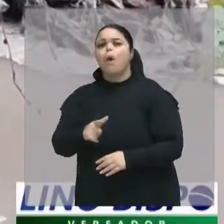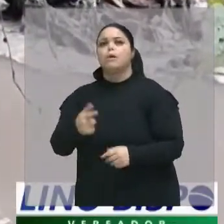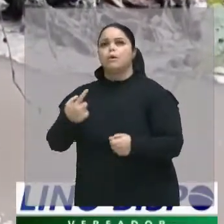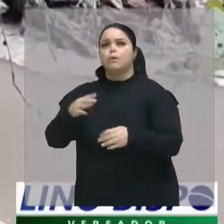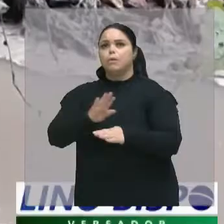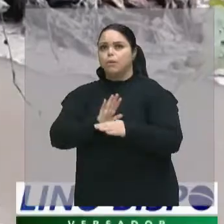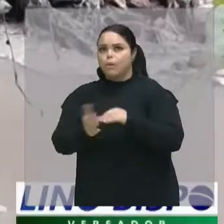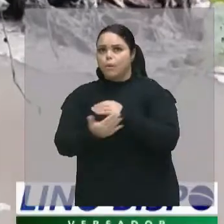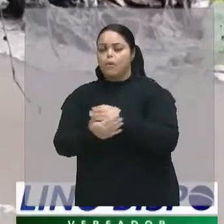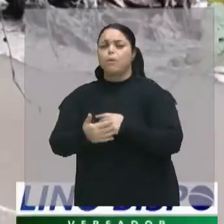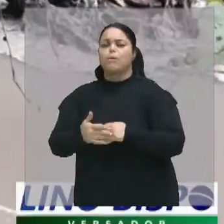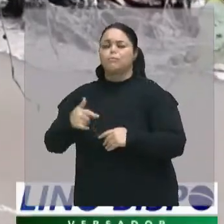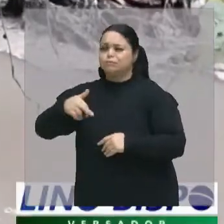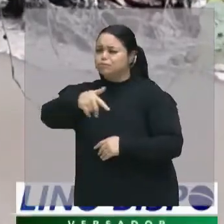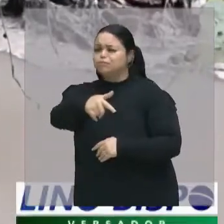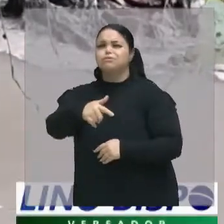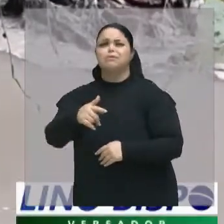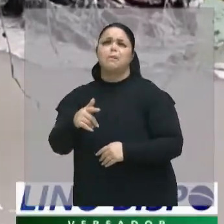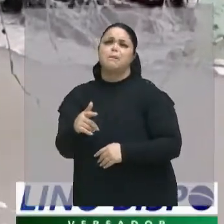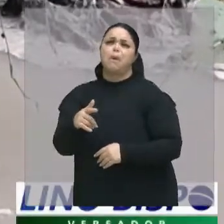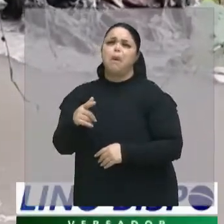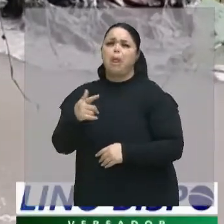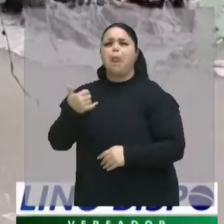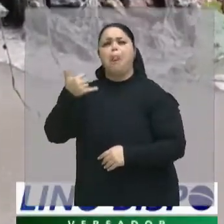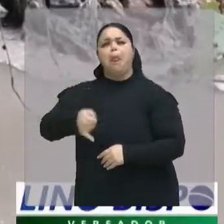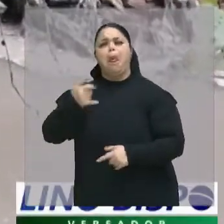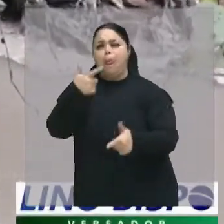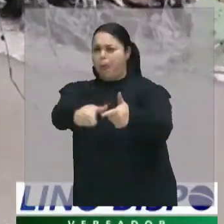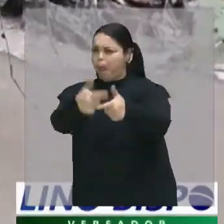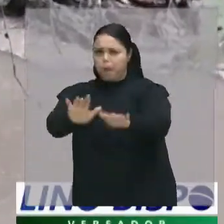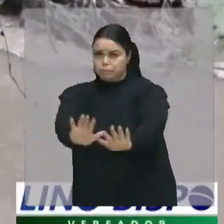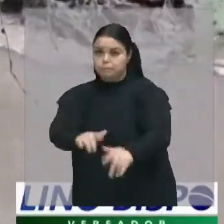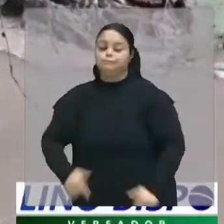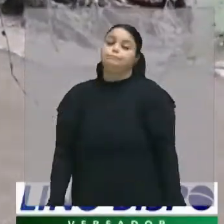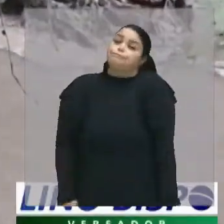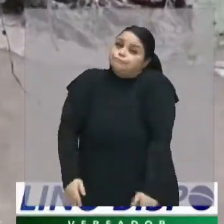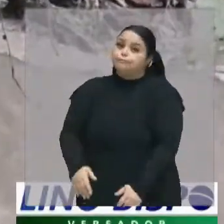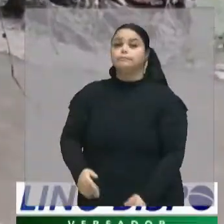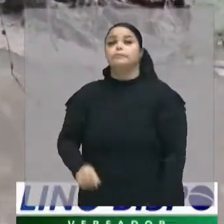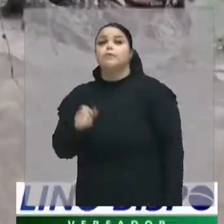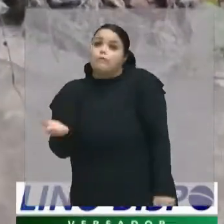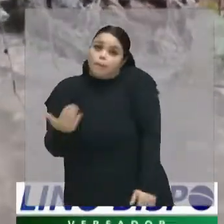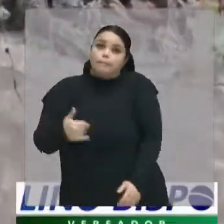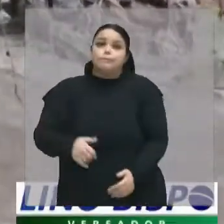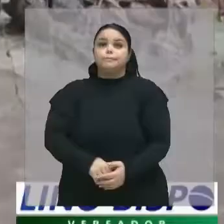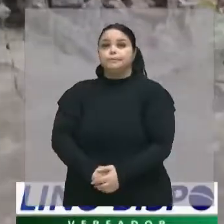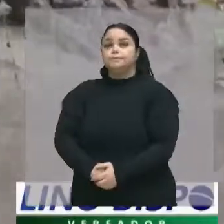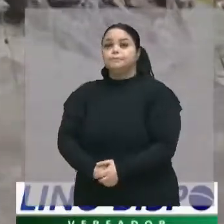Vai dar, eu acredito que vai dar merda esse negócio aqui para baixo. Mas fazer o quê? Vamos lá.